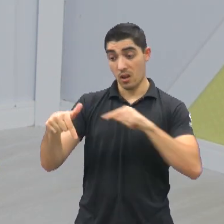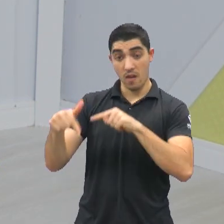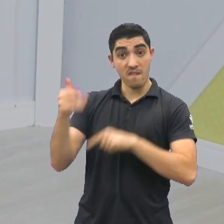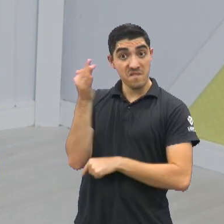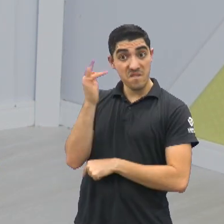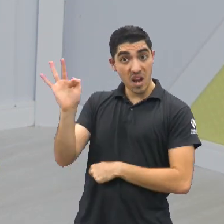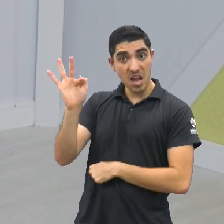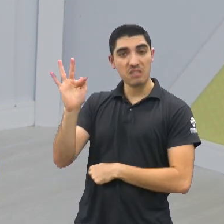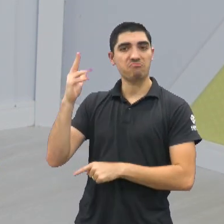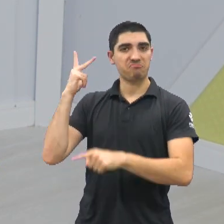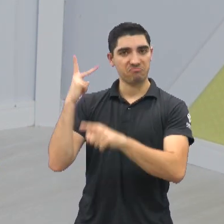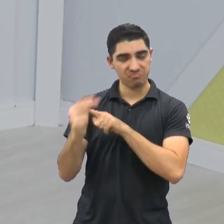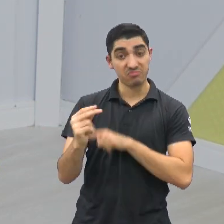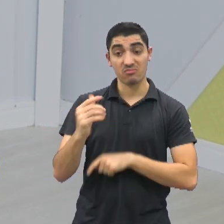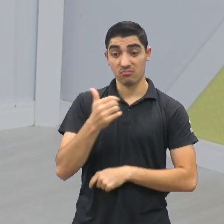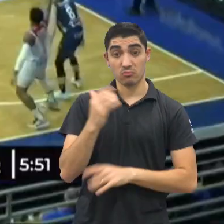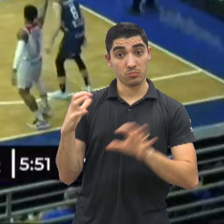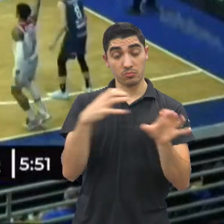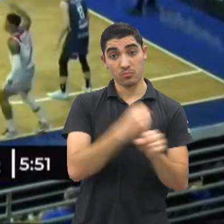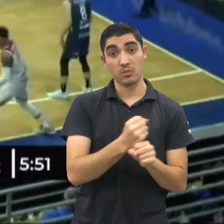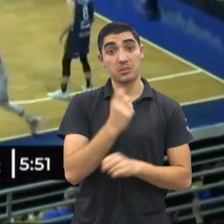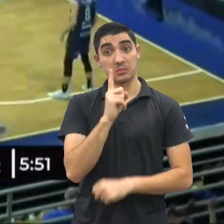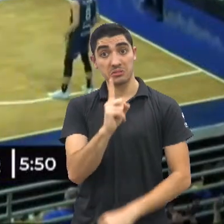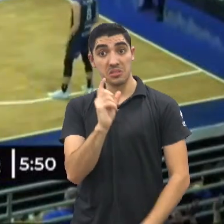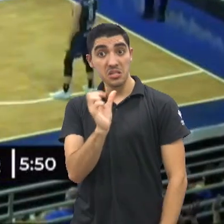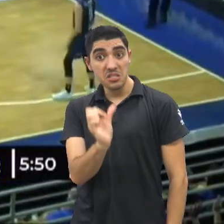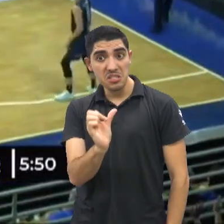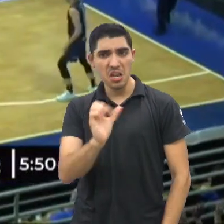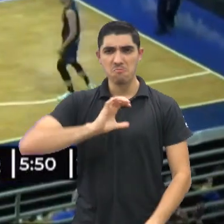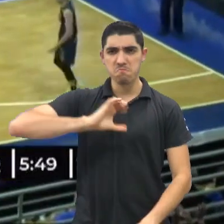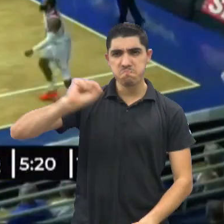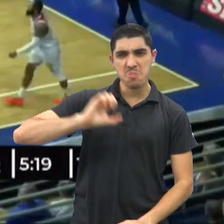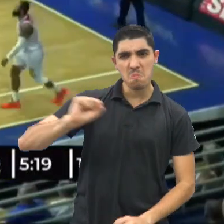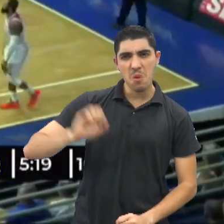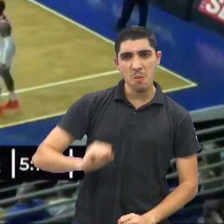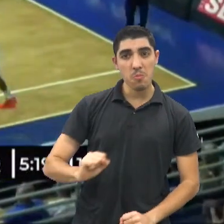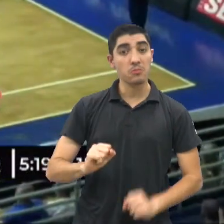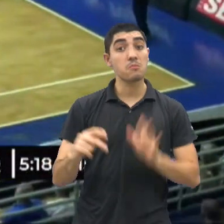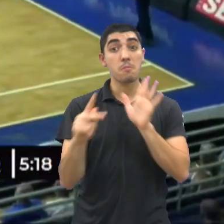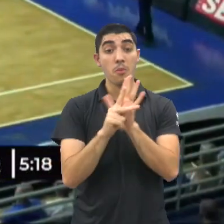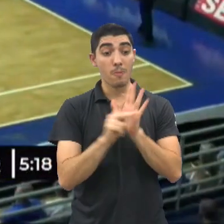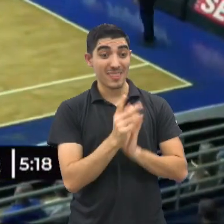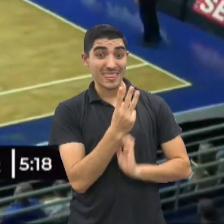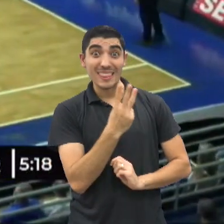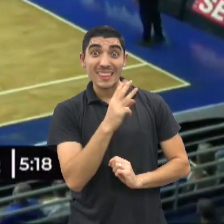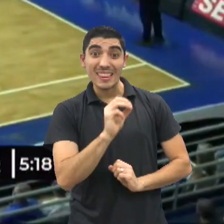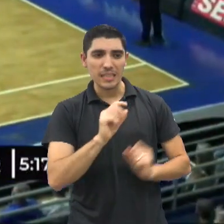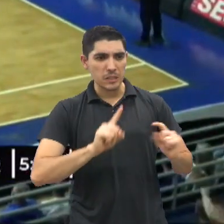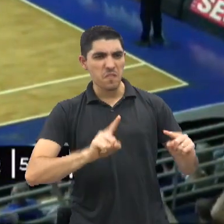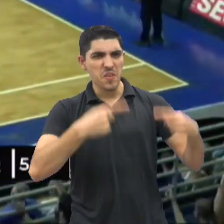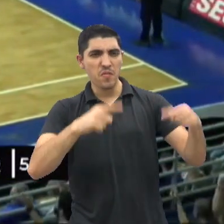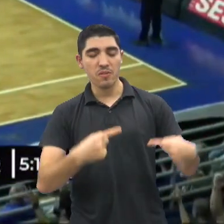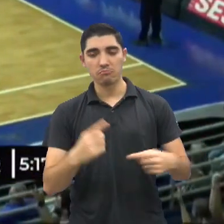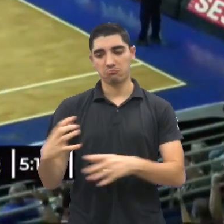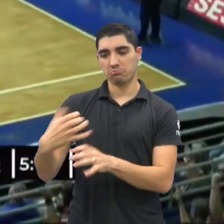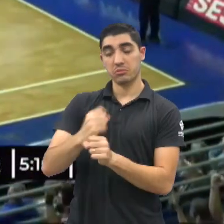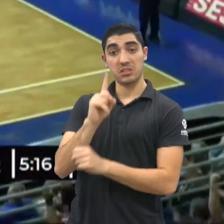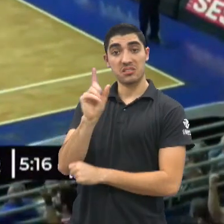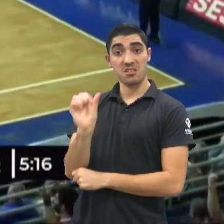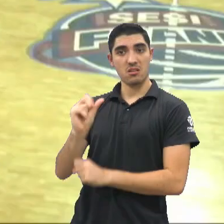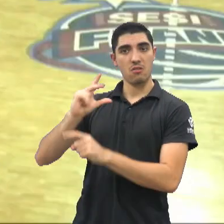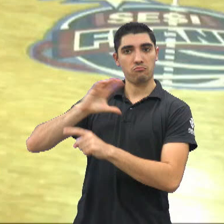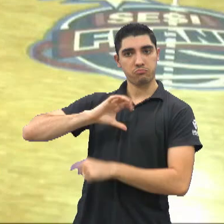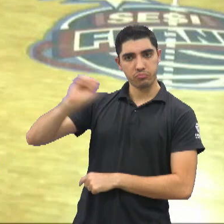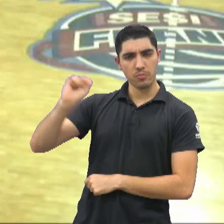16º título de Campeonato Paulista em 30 finais disputadas até aqui o São José com uma campanha